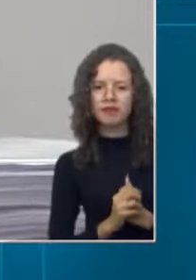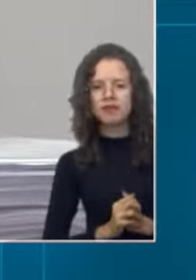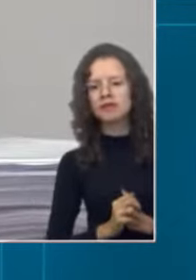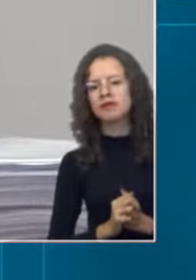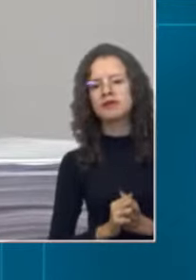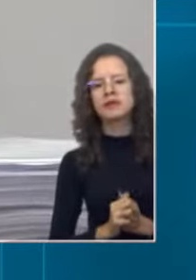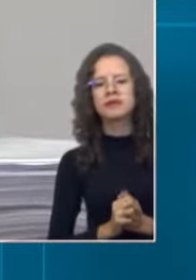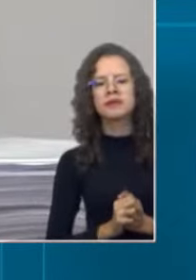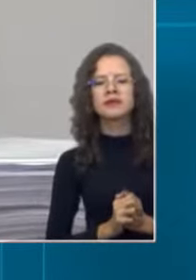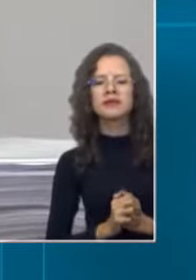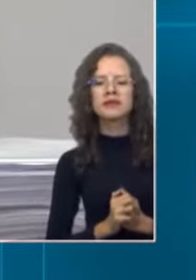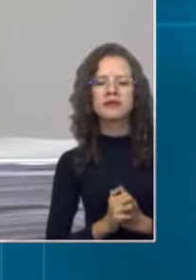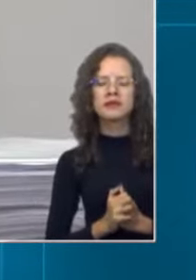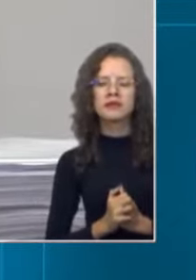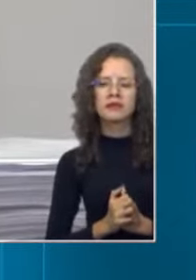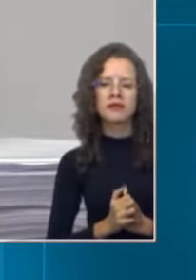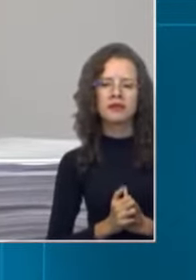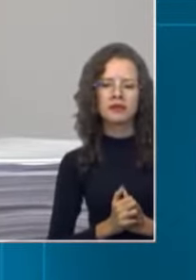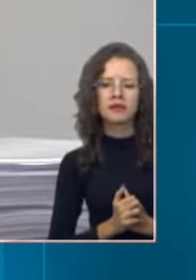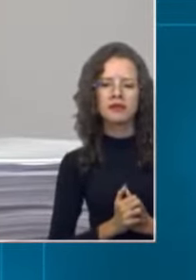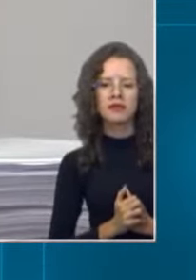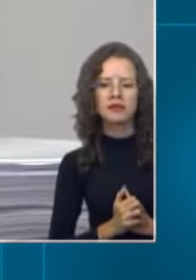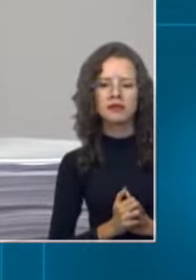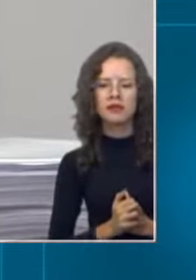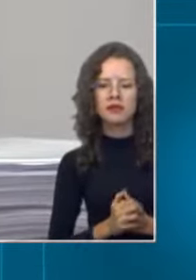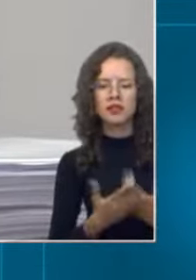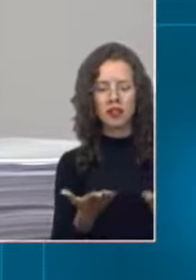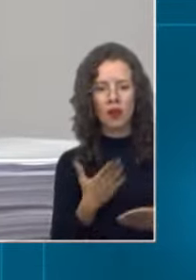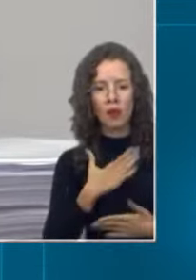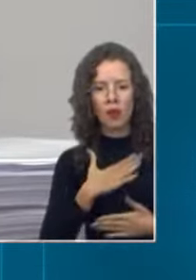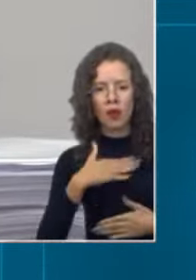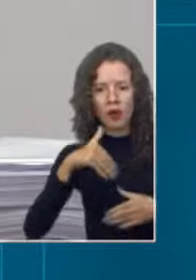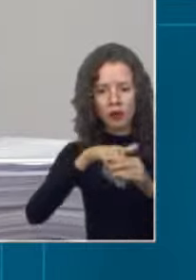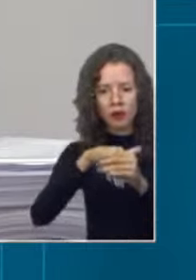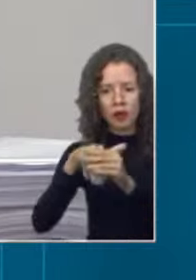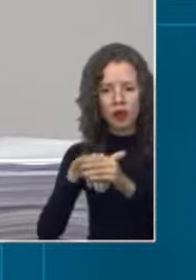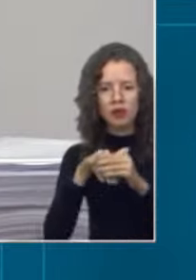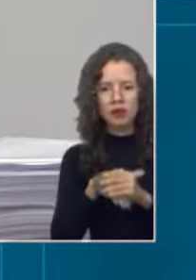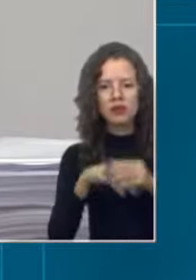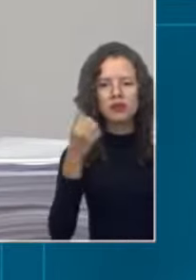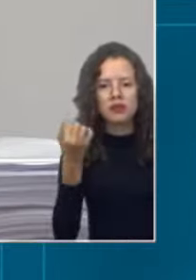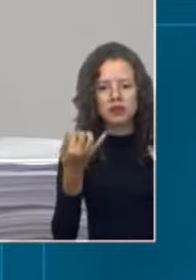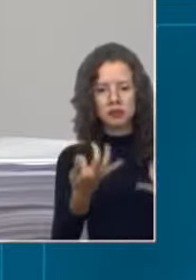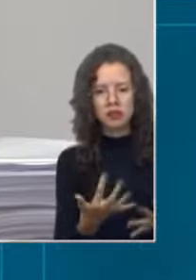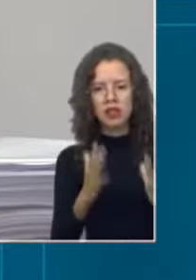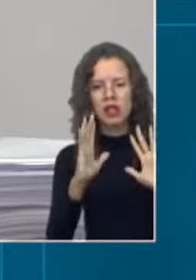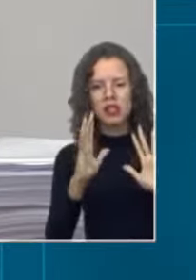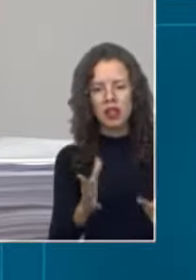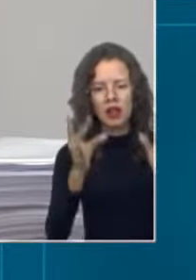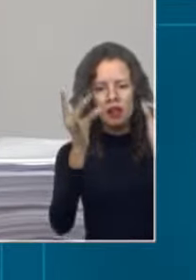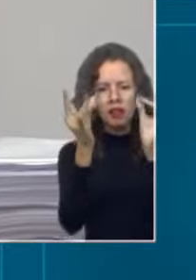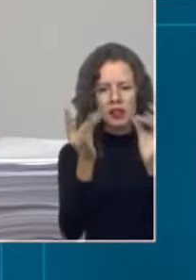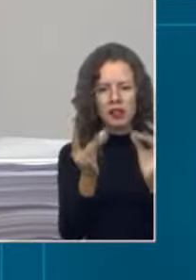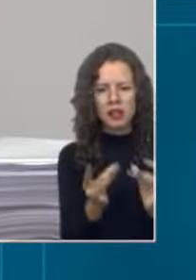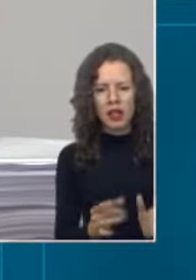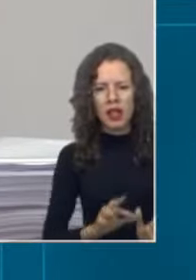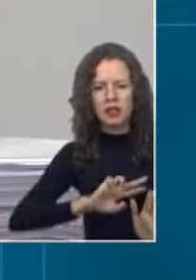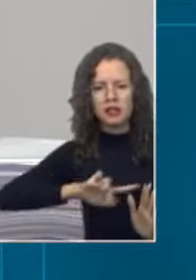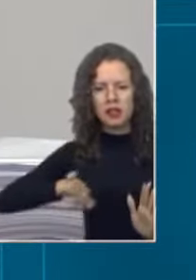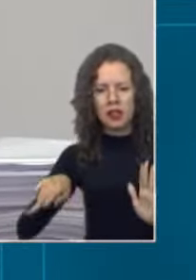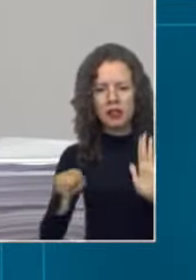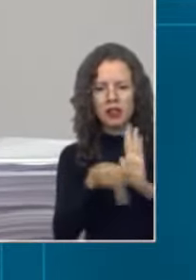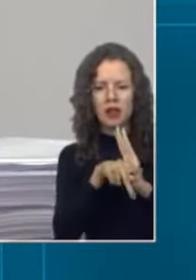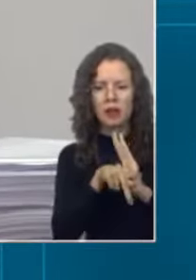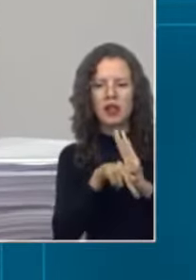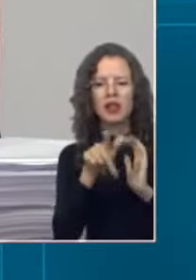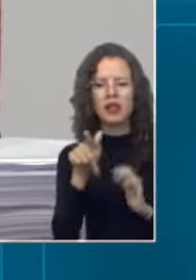cerco ao STF, sobretudo. Naquele momento, Moraes cumpriu um papel de defensor muito importante, né? Agora não, ele já começou